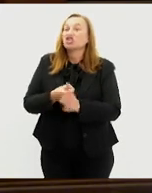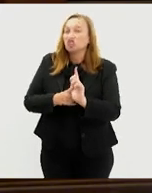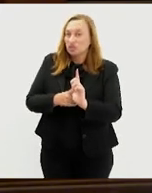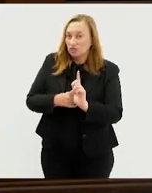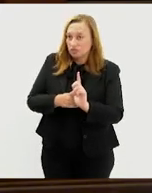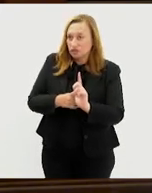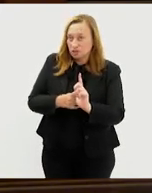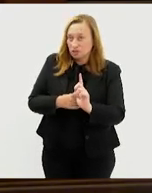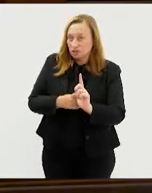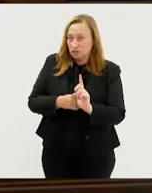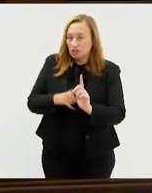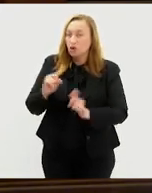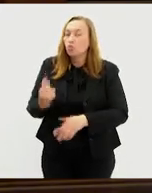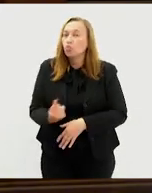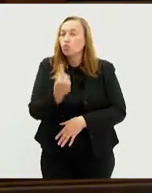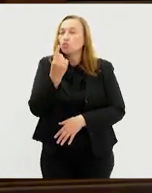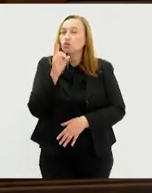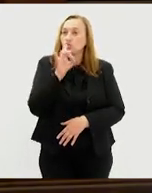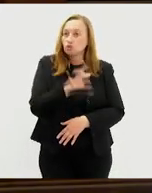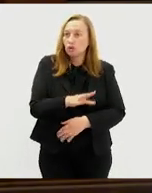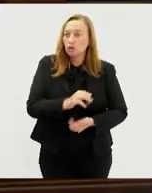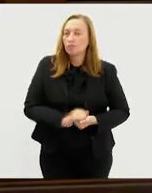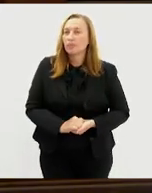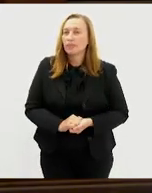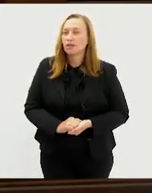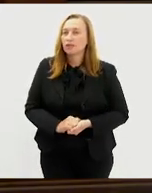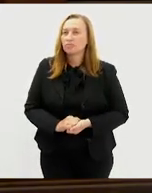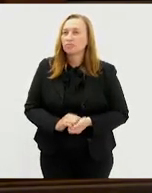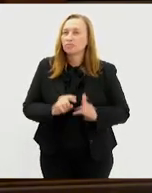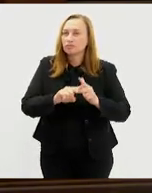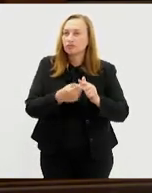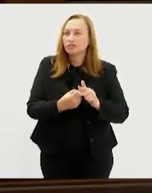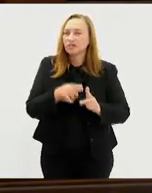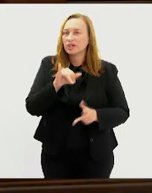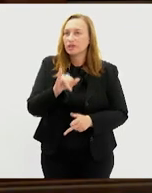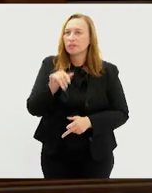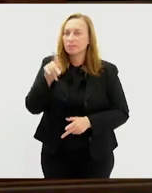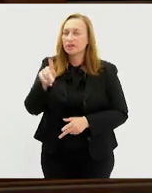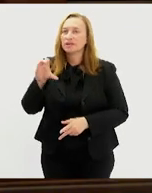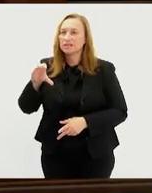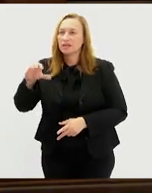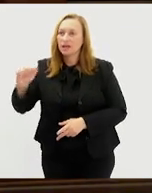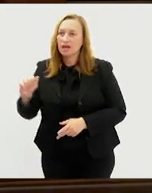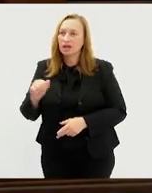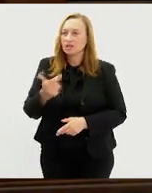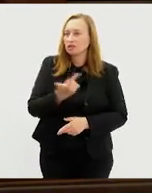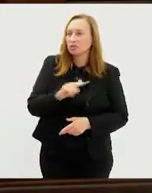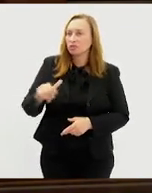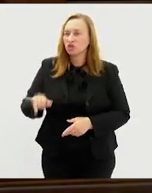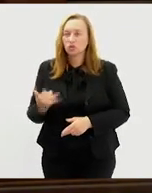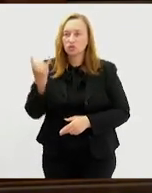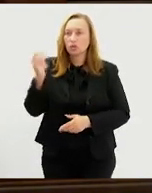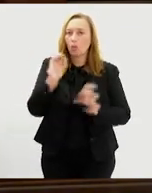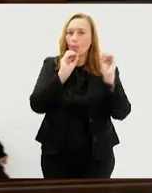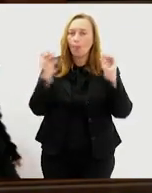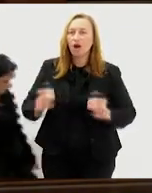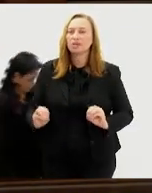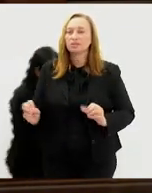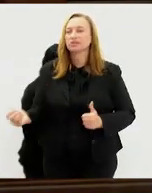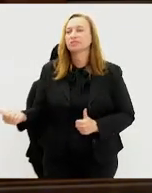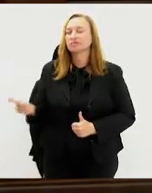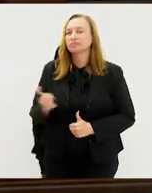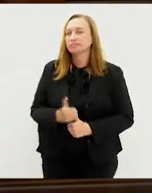única e exclusivamente ser reajustada pelo IPCA sem juros nenhum porque se a gente